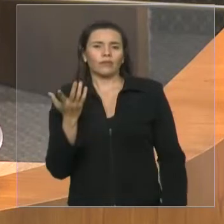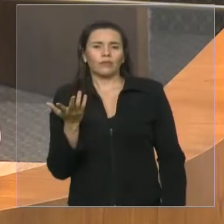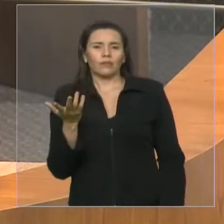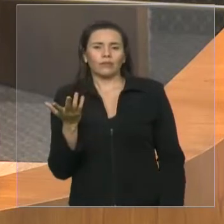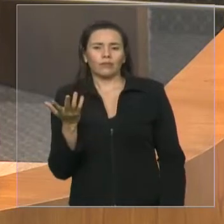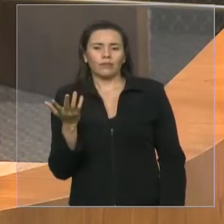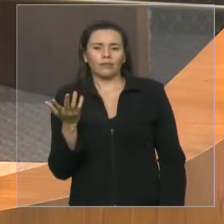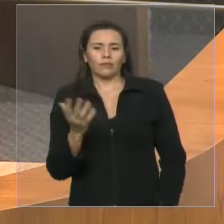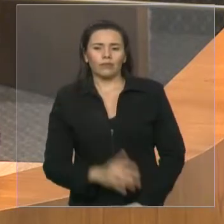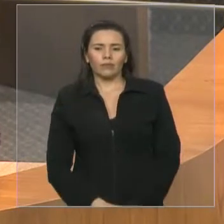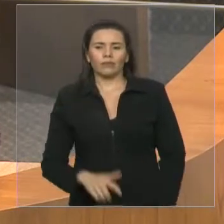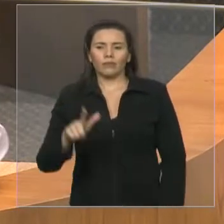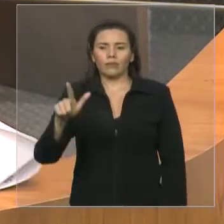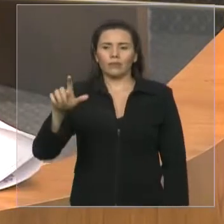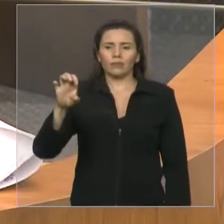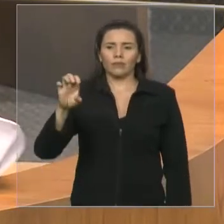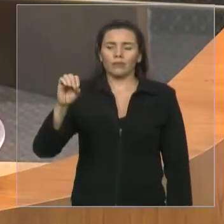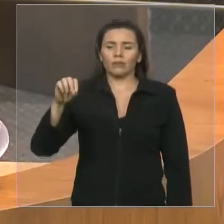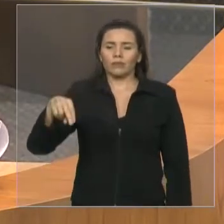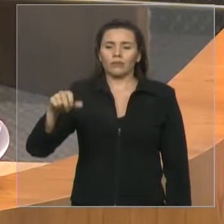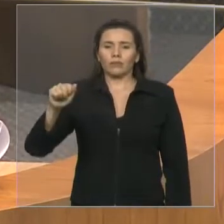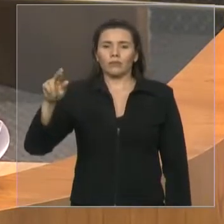Não tem, deputado Pará?